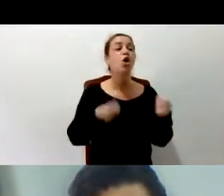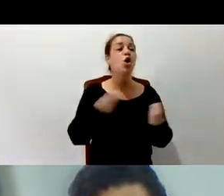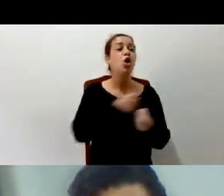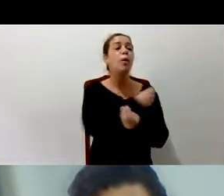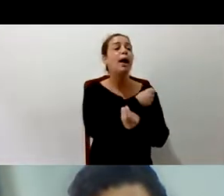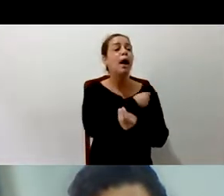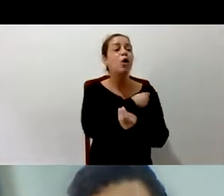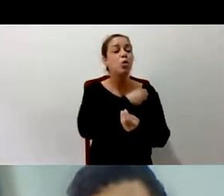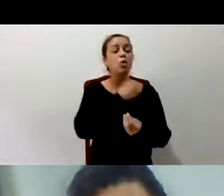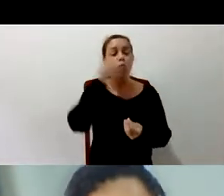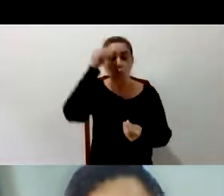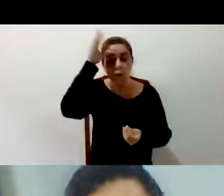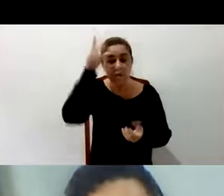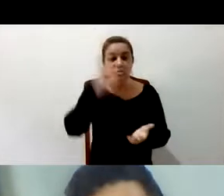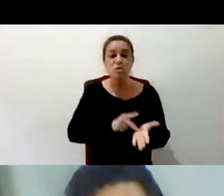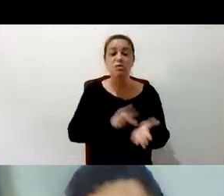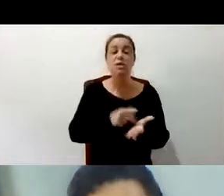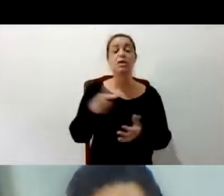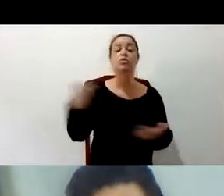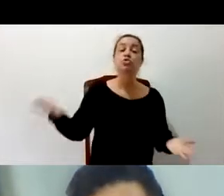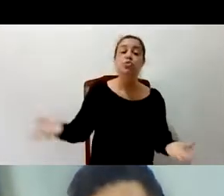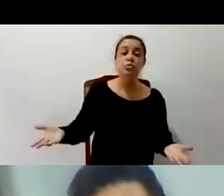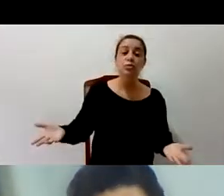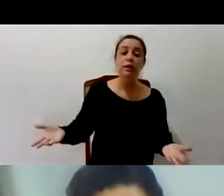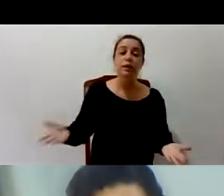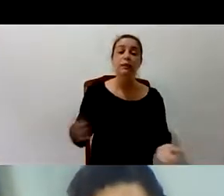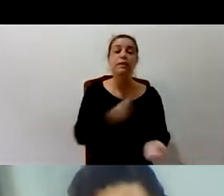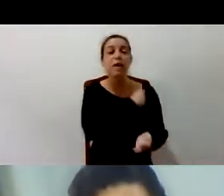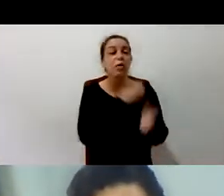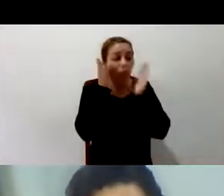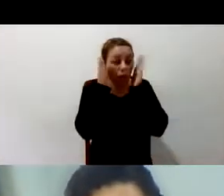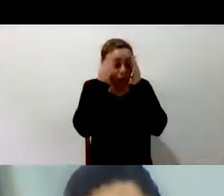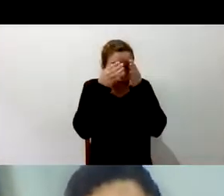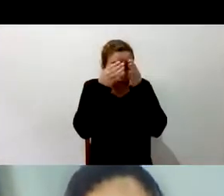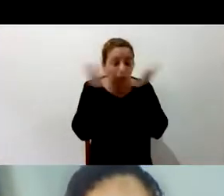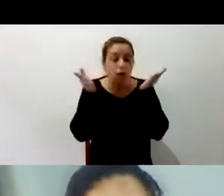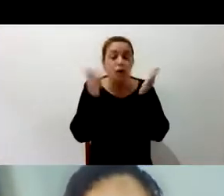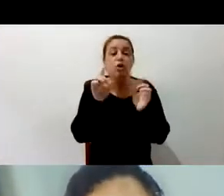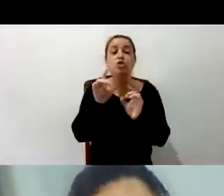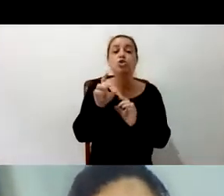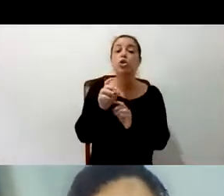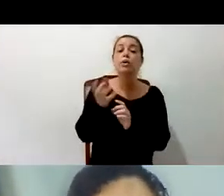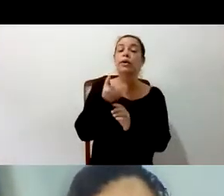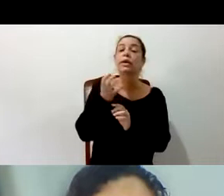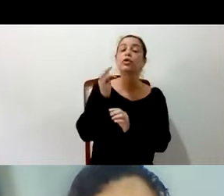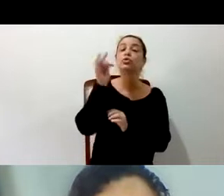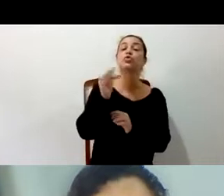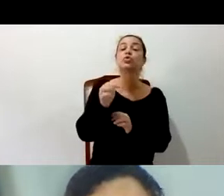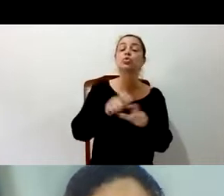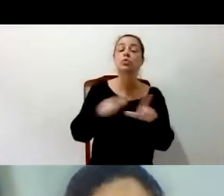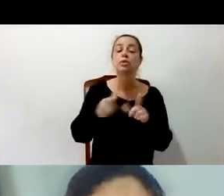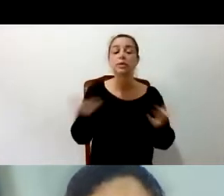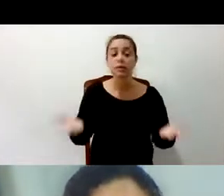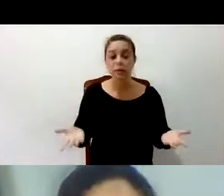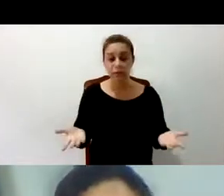para, sabe, não perturbar a gente querendo emprego, que eles sejam empreendedores,